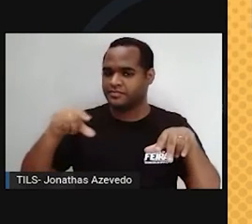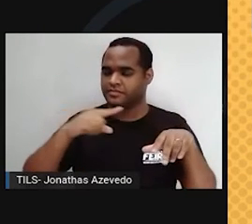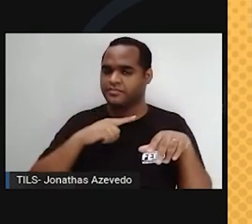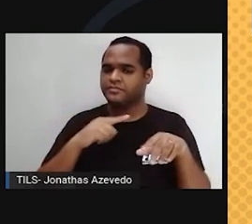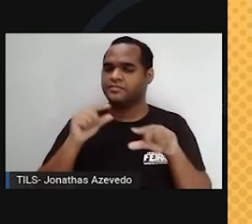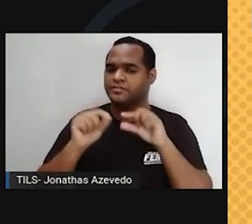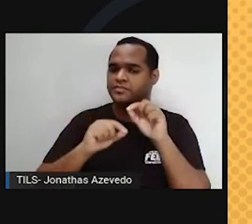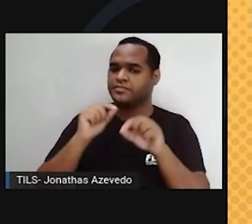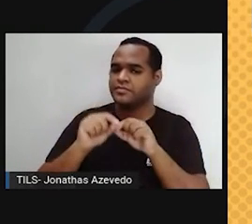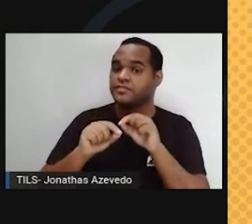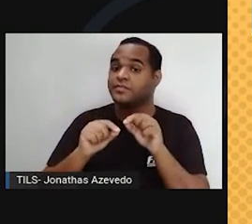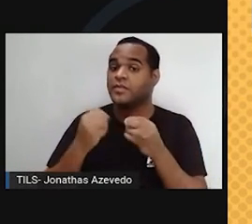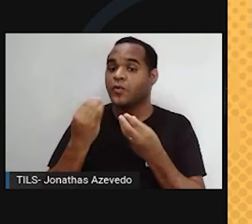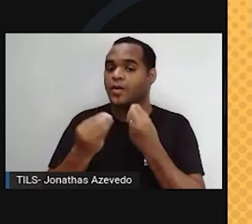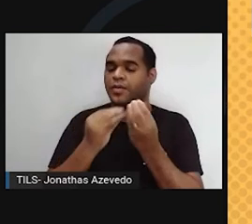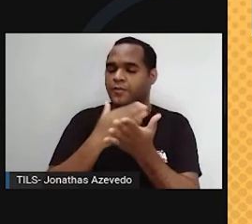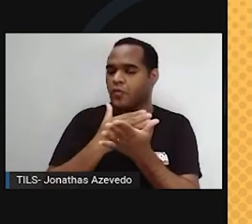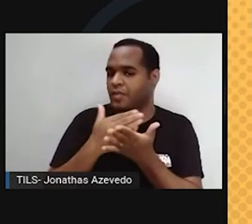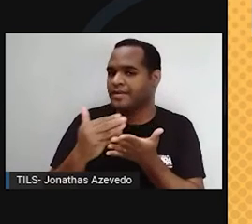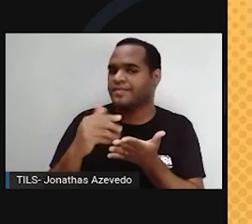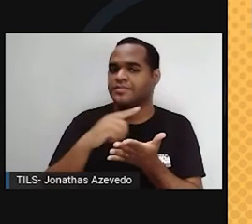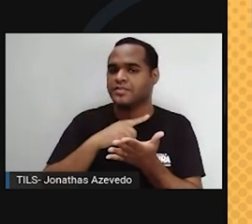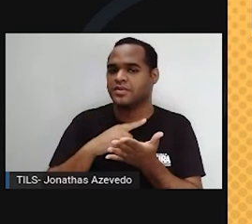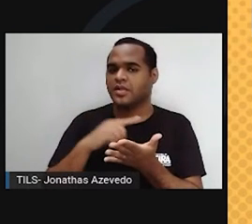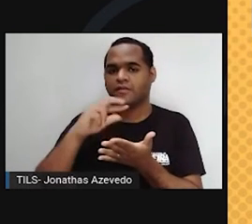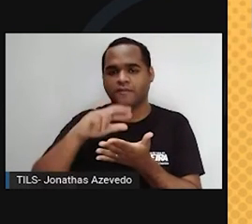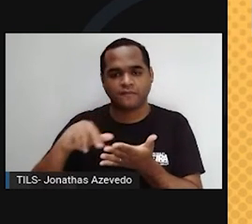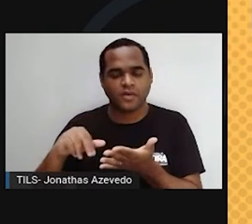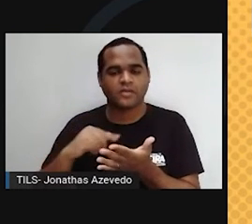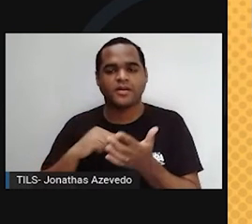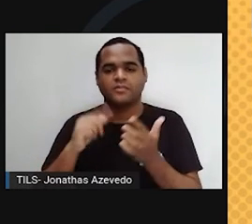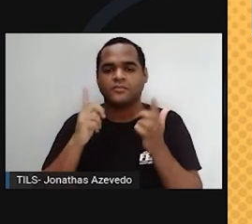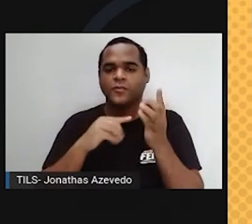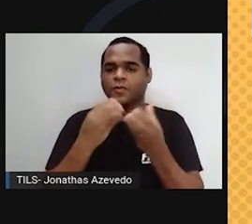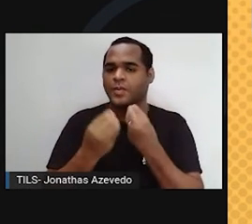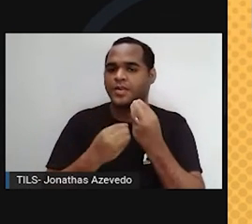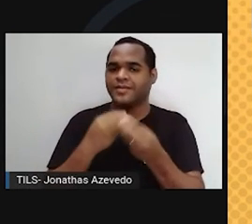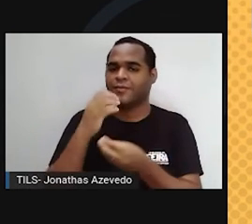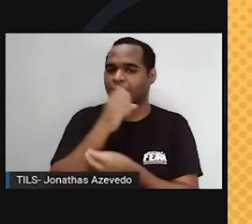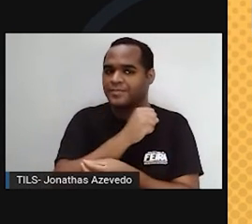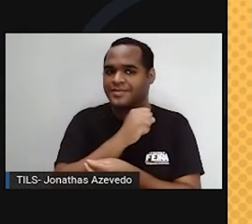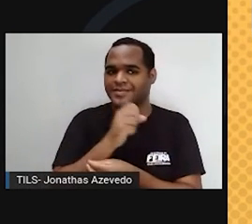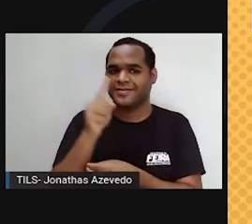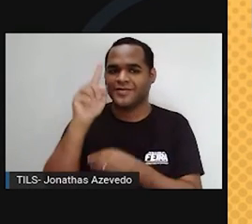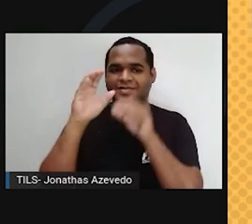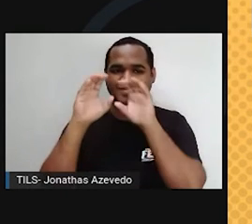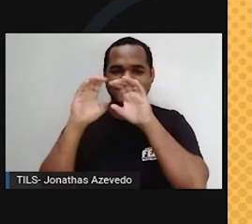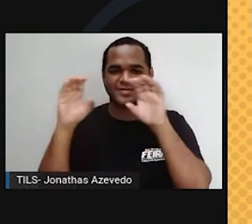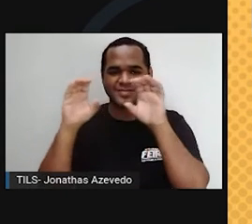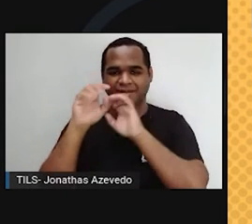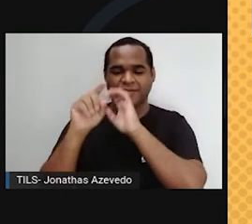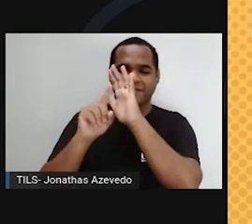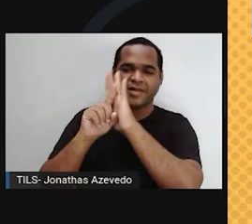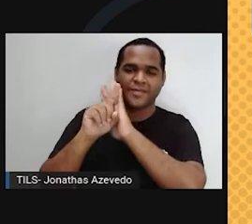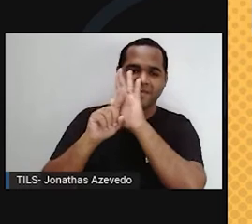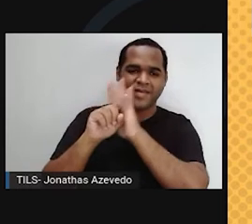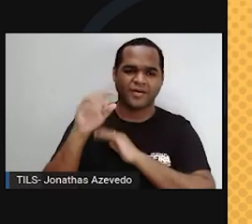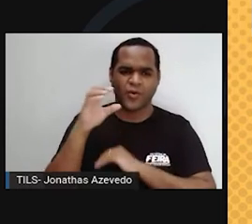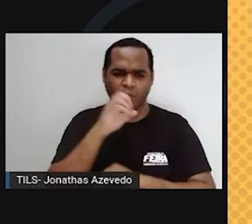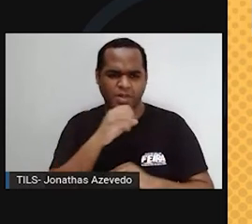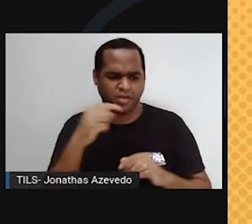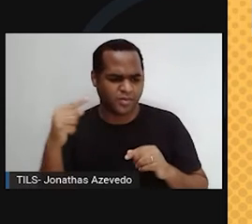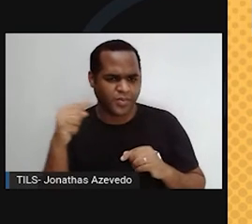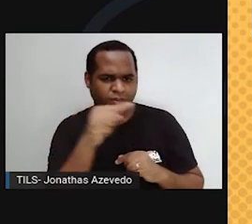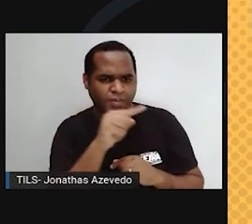e começaram o que foi chamado de corrida espacial. Não, não são naves correndo,